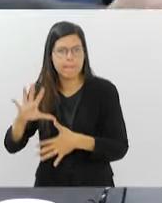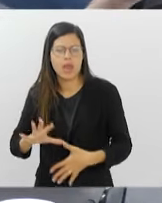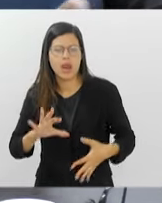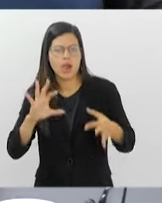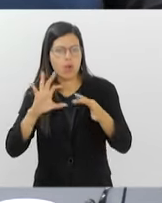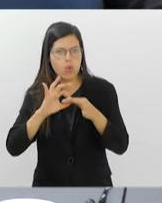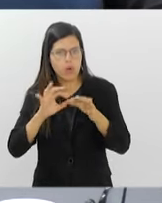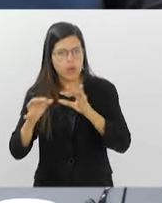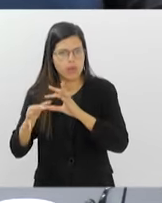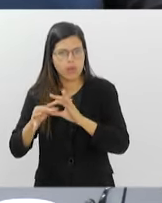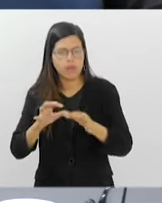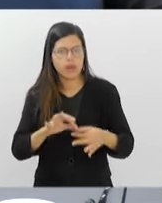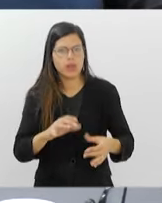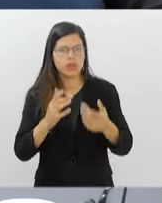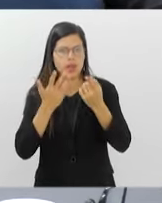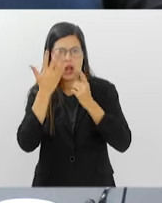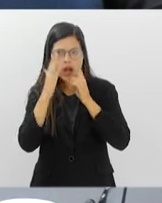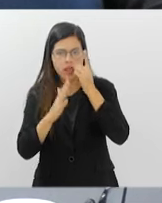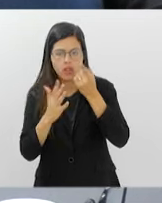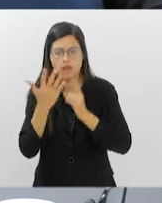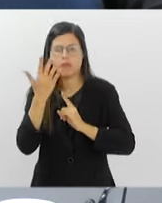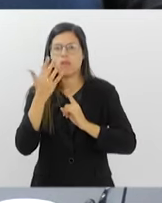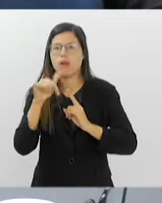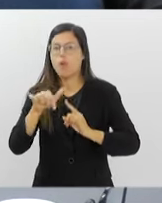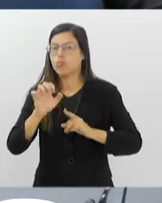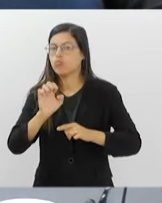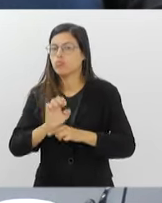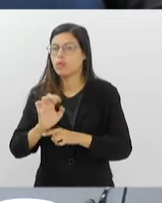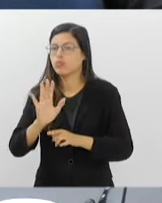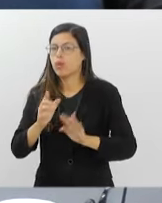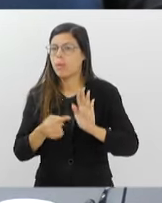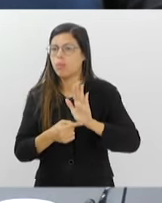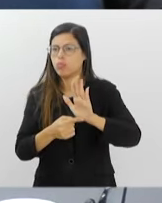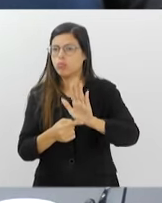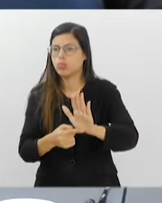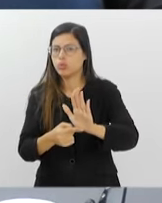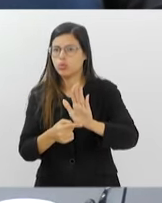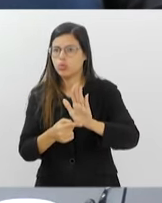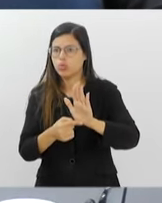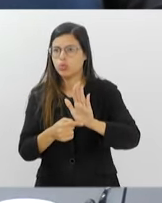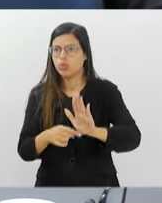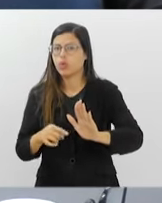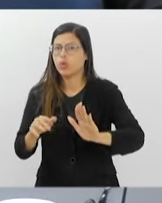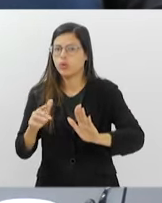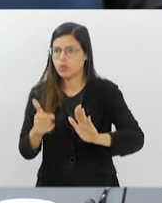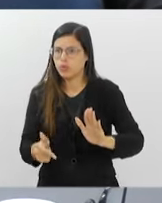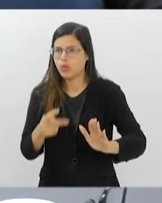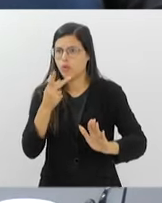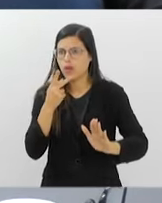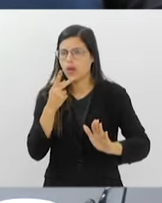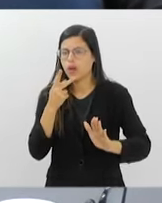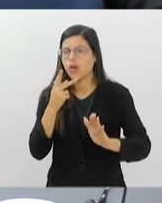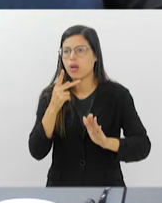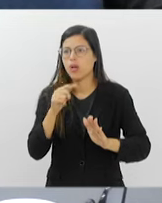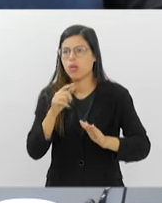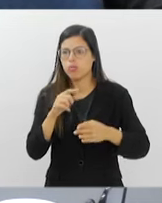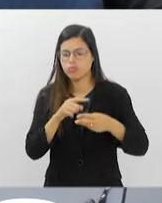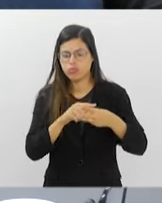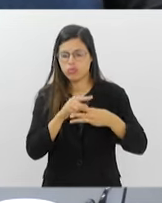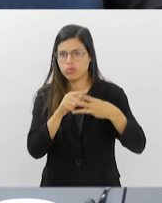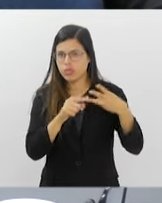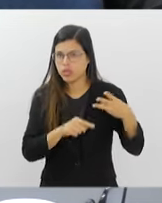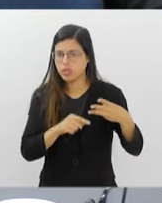carnaval enfim o estado já mostrou e quando eu falo estado novamente democraticamente os três pilares já